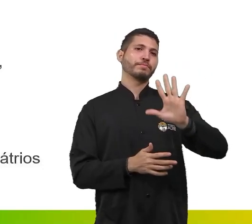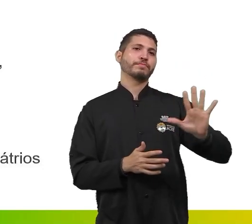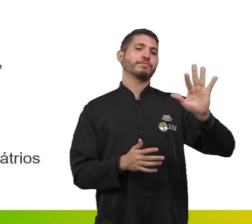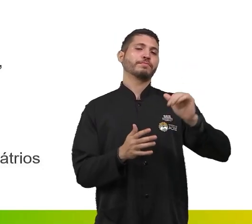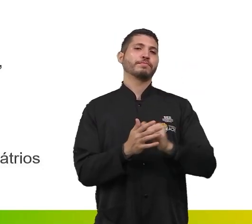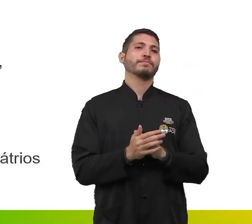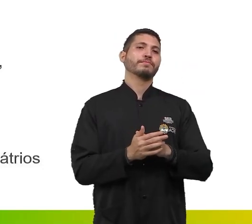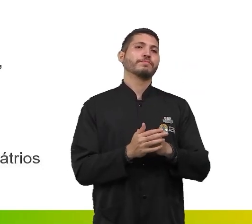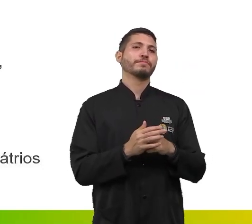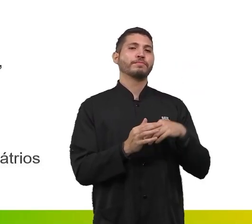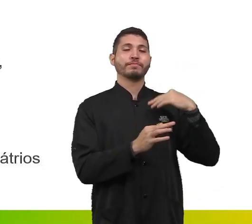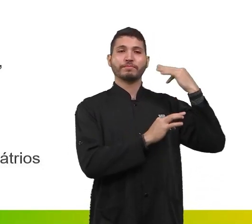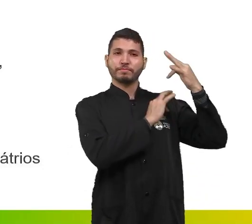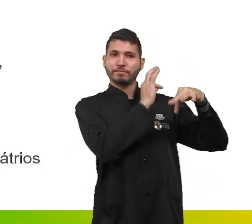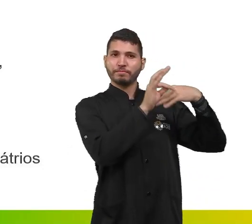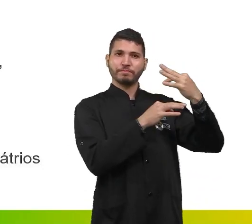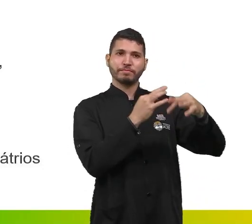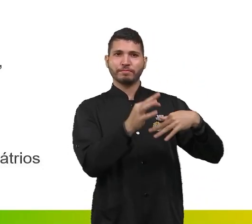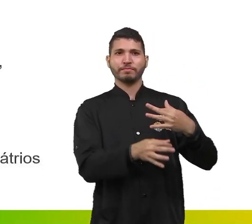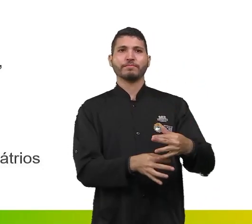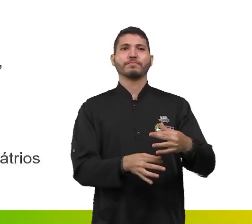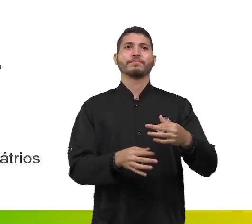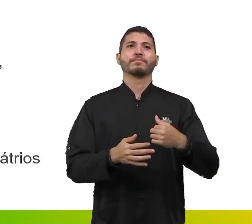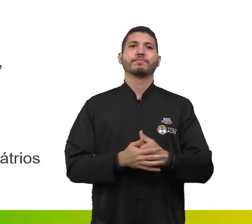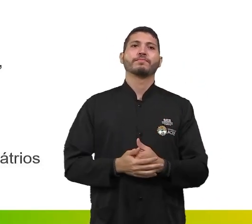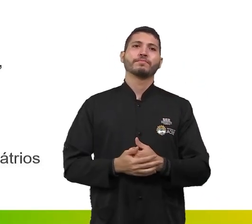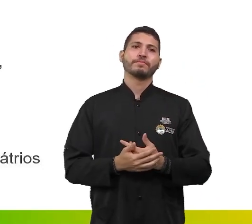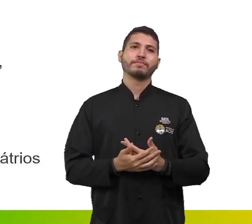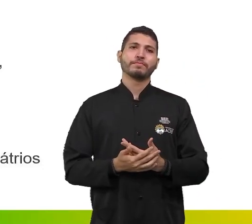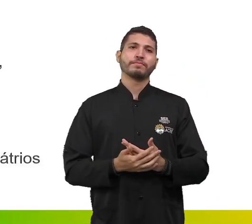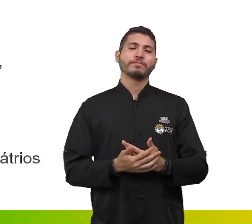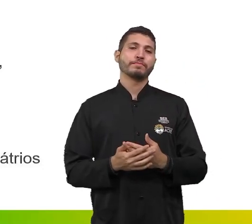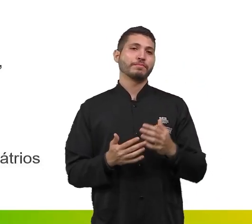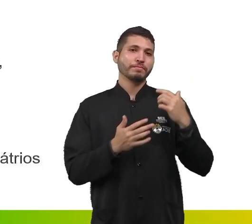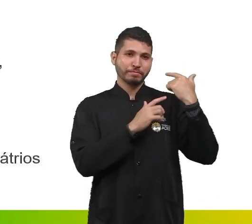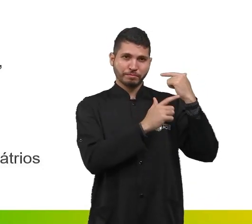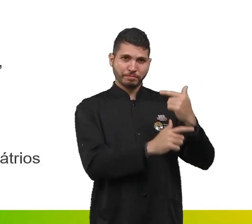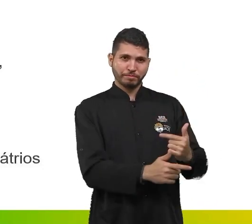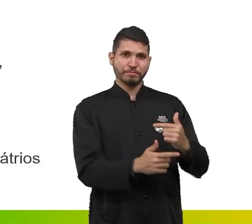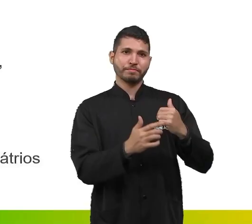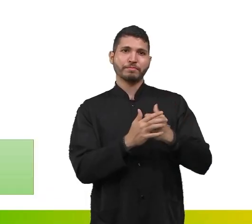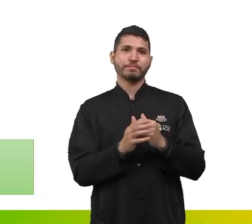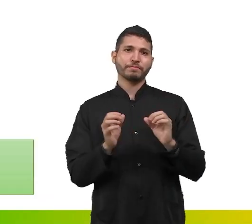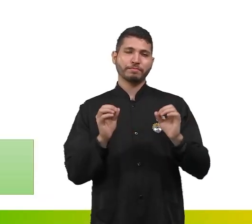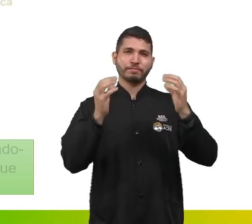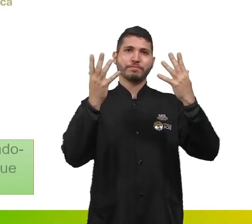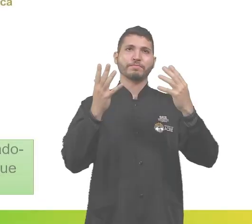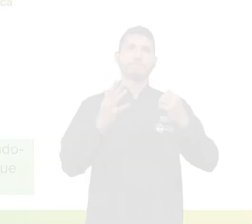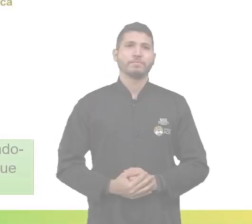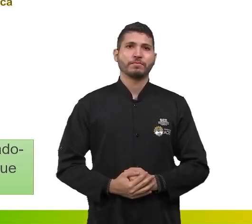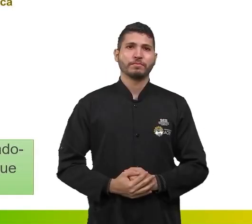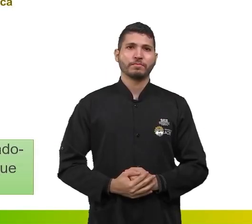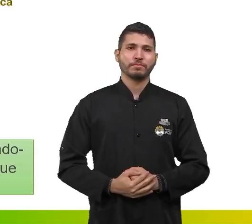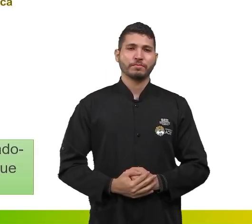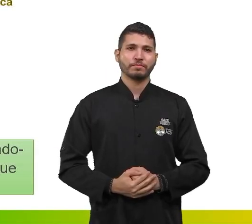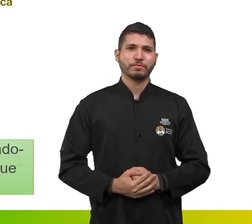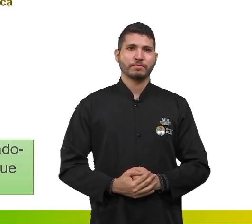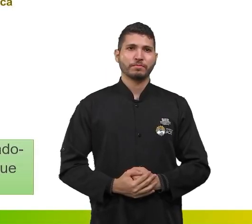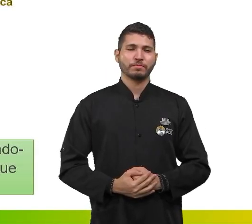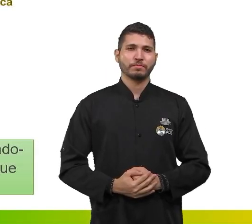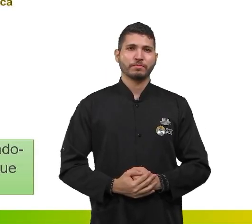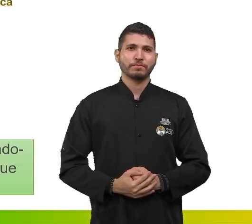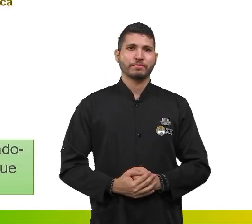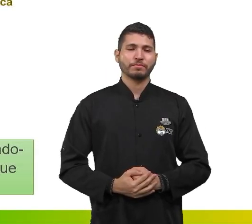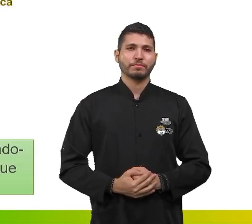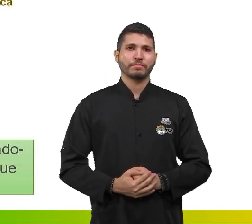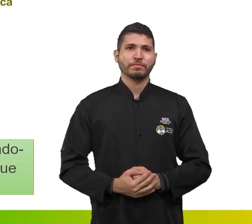constroem narrativas compartilhadas que definem a identidade desta nação. Olha, eu trouxe